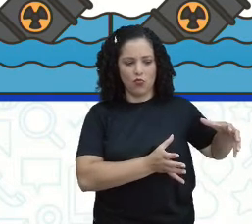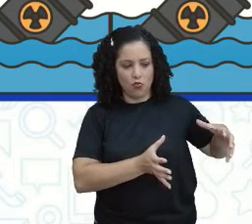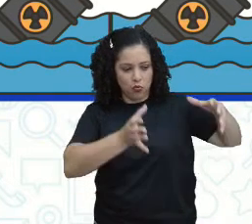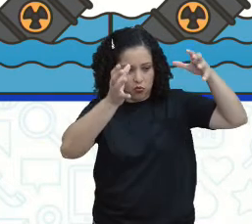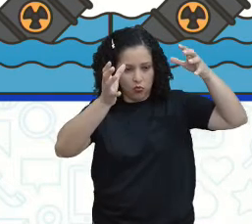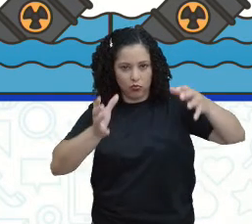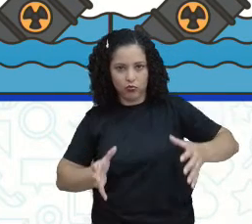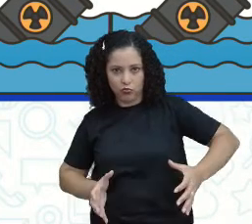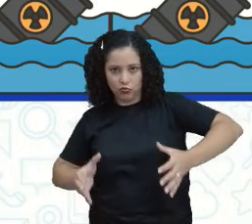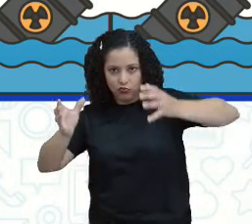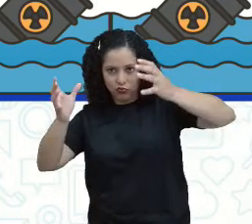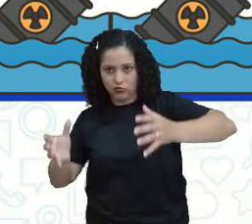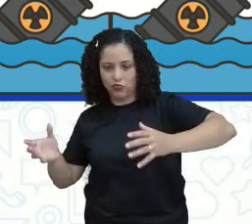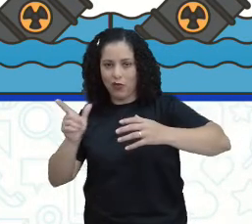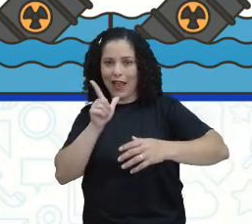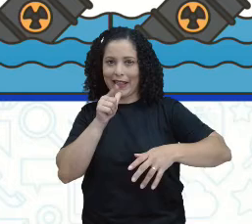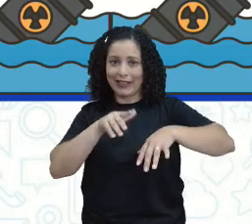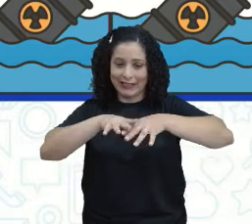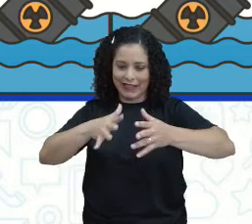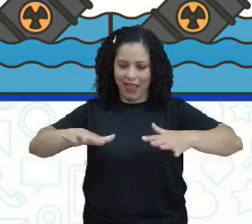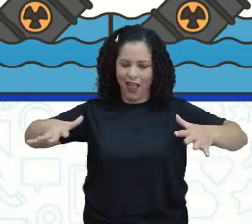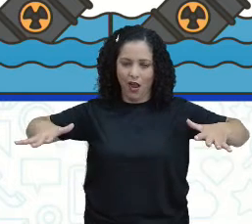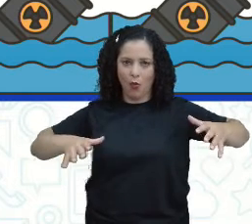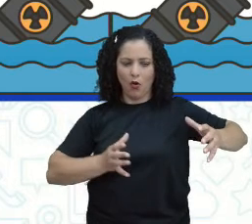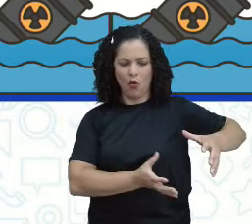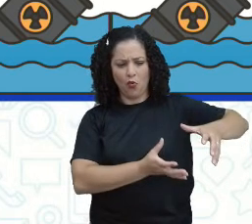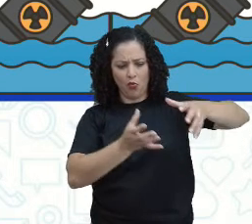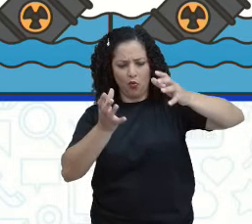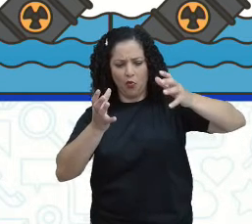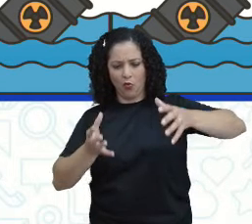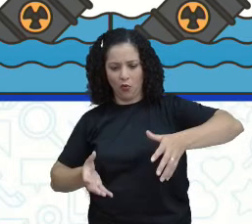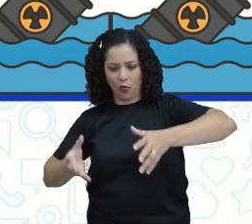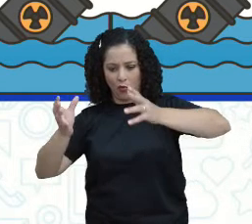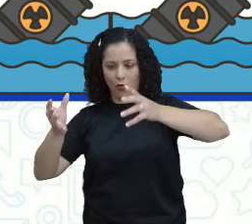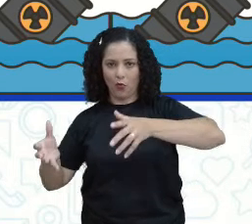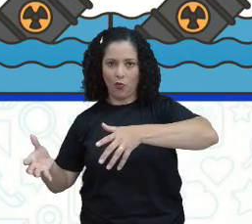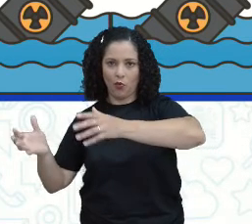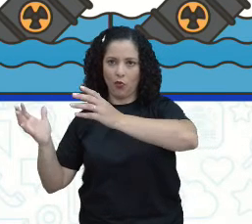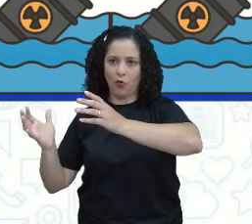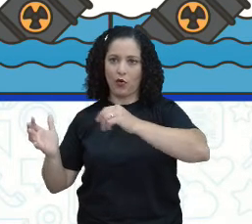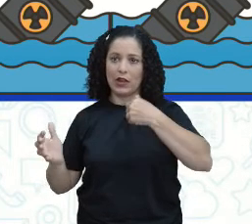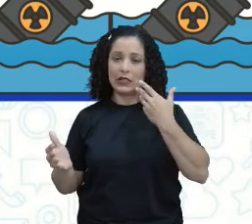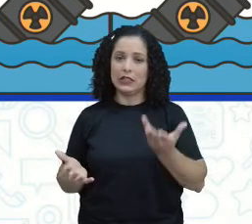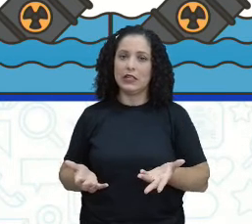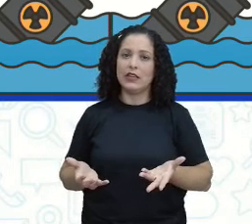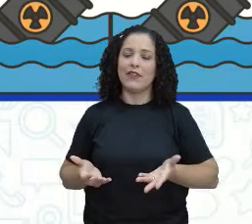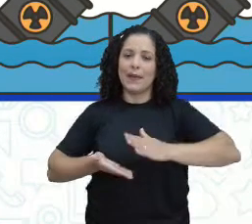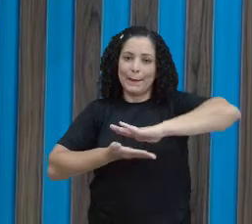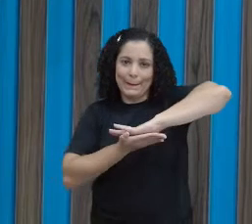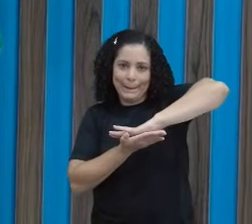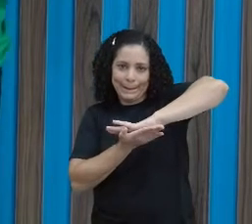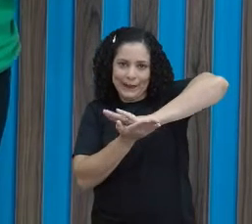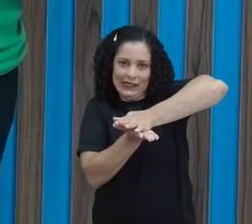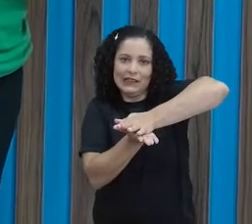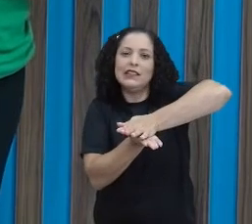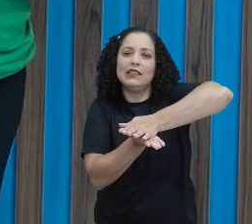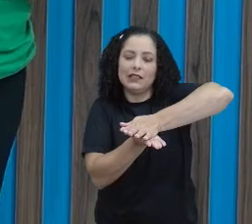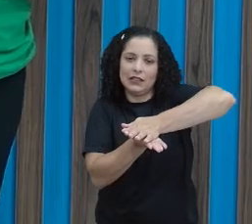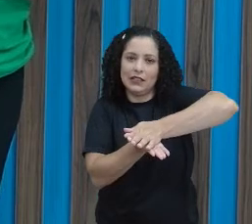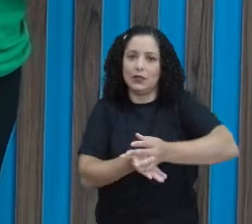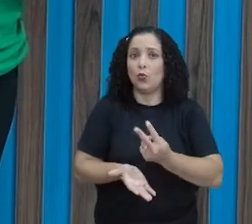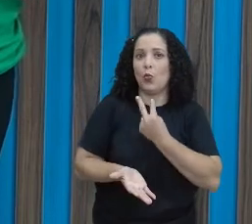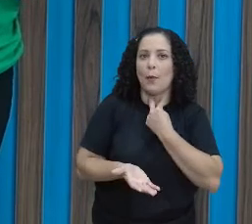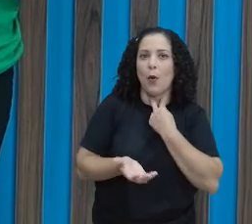desses tonéis na água aí boiando, né? Então, tonéis como esse, né? Que não vão deixar essa radiação